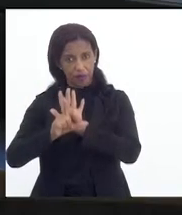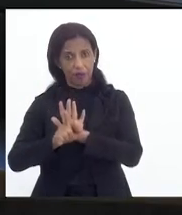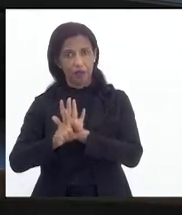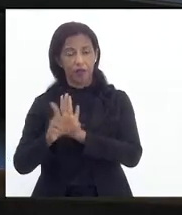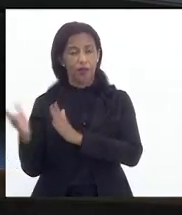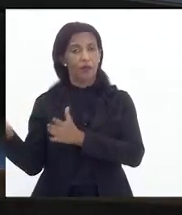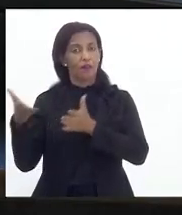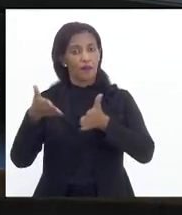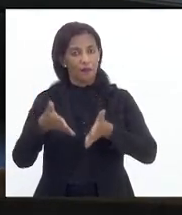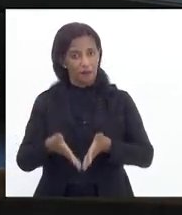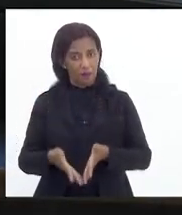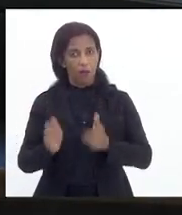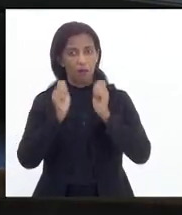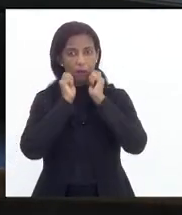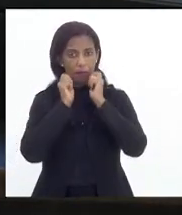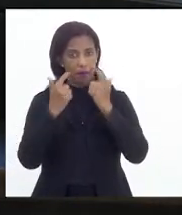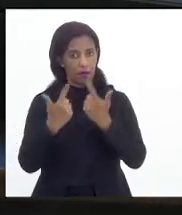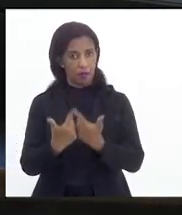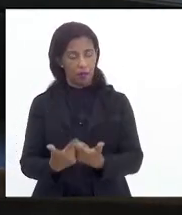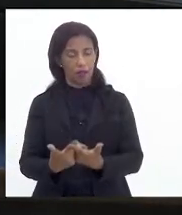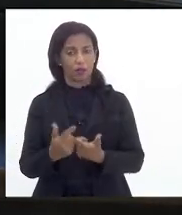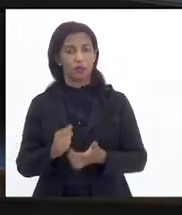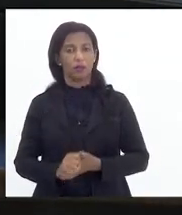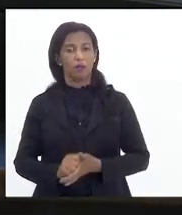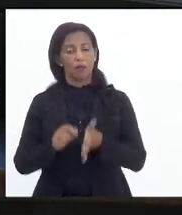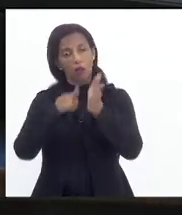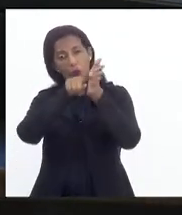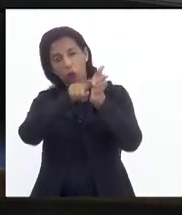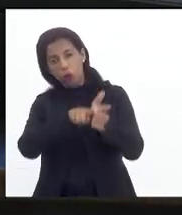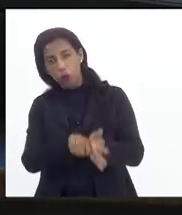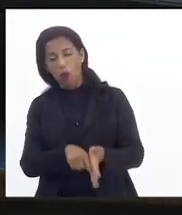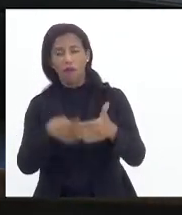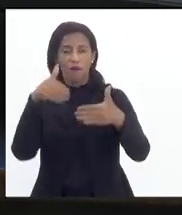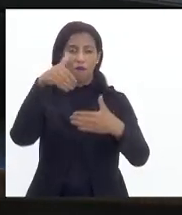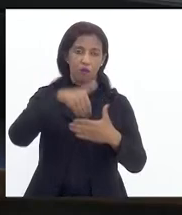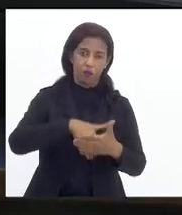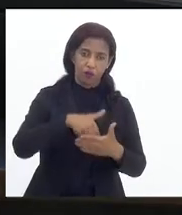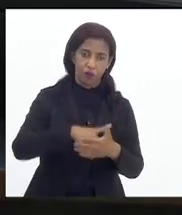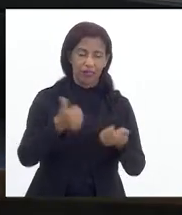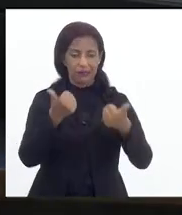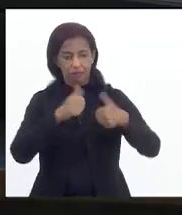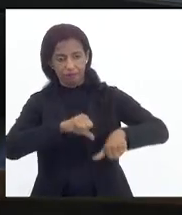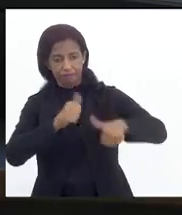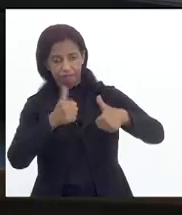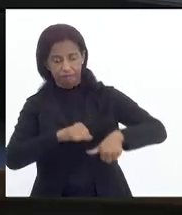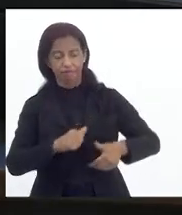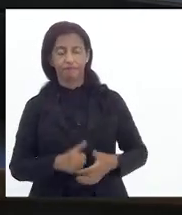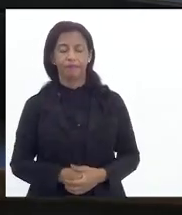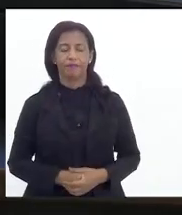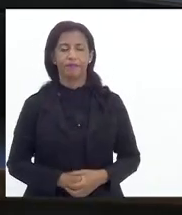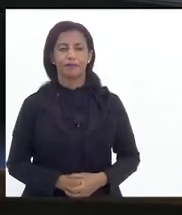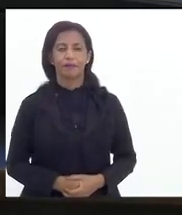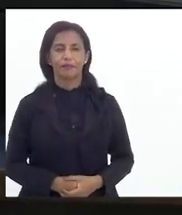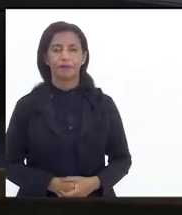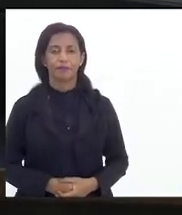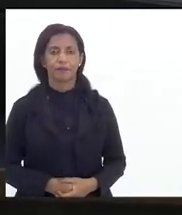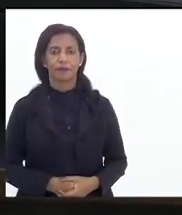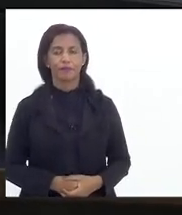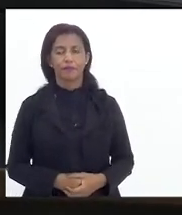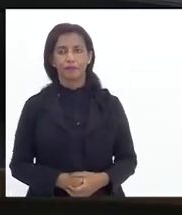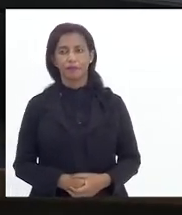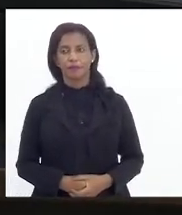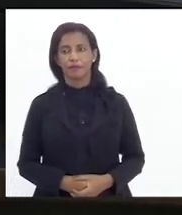veio aqui para essa casa para ser analisada votada Enfim pode passar por favor